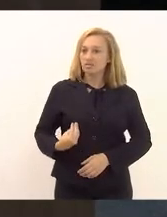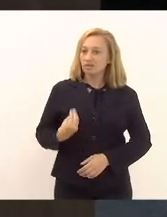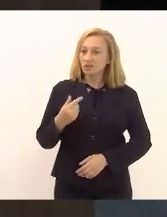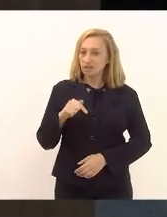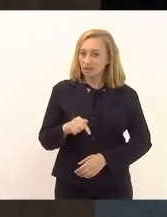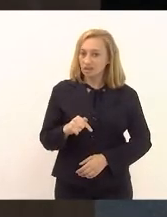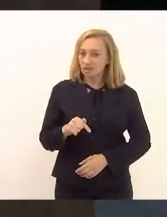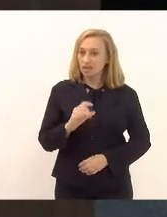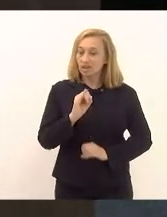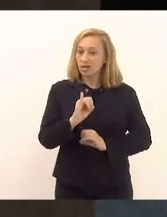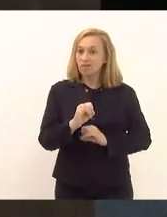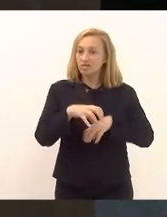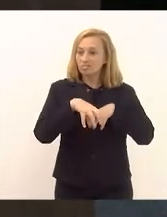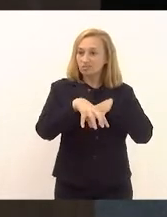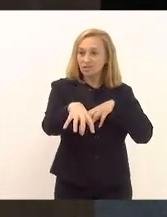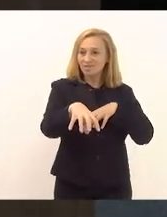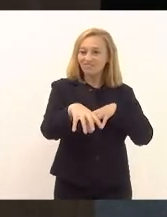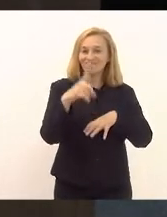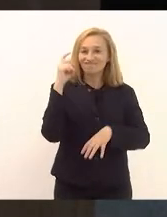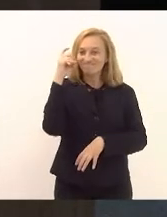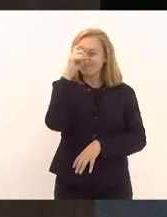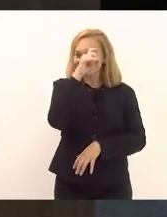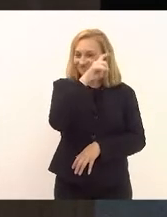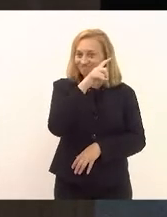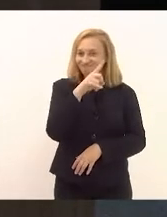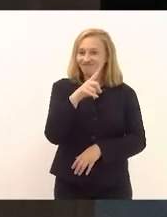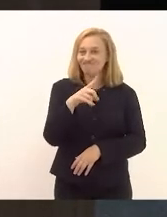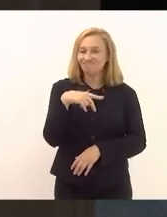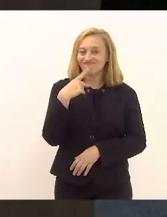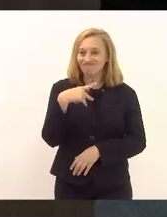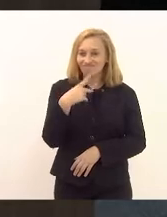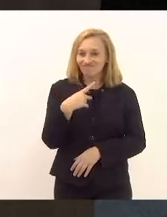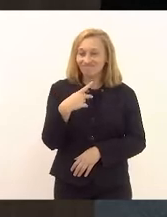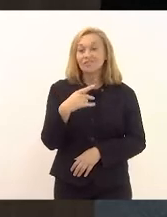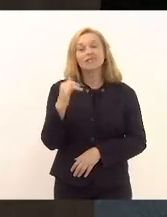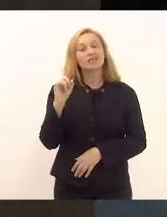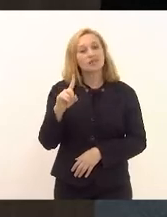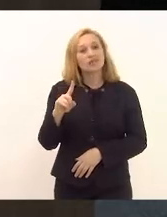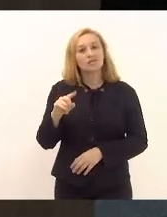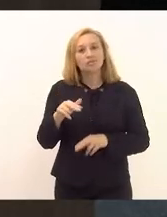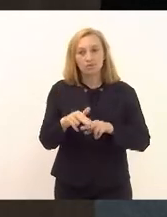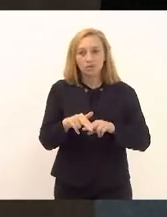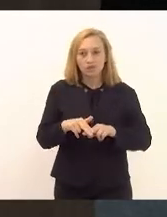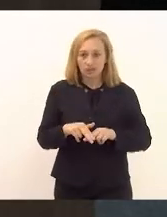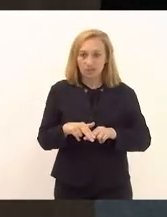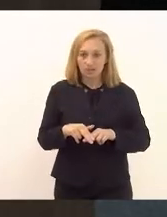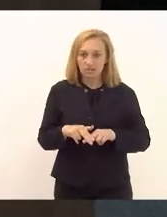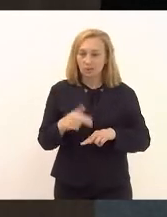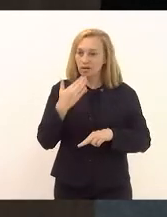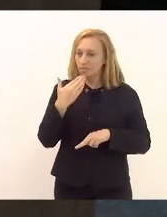é online, está com dificuldade de acionar o seu microfone, então, portanto, ela me